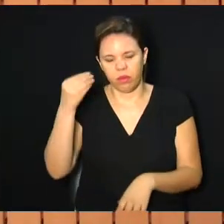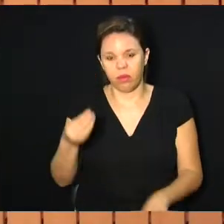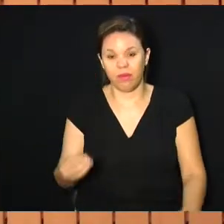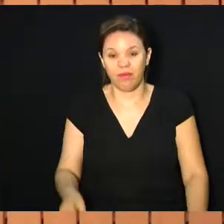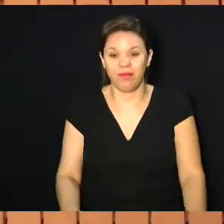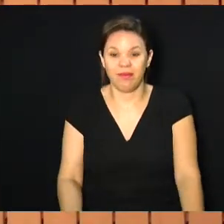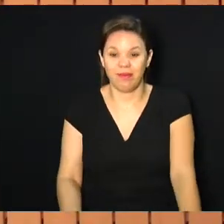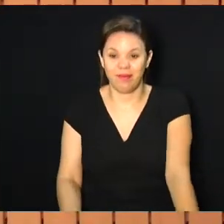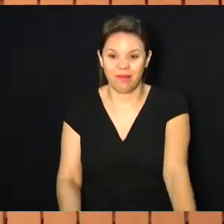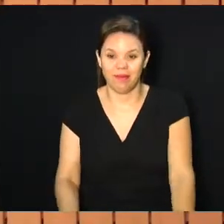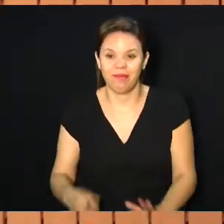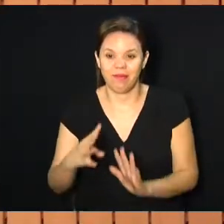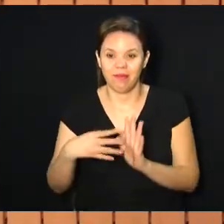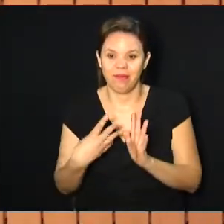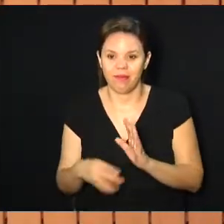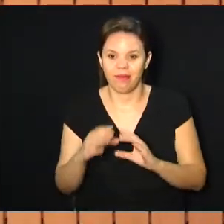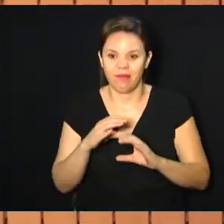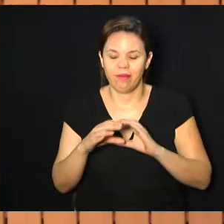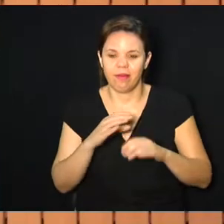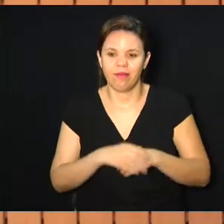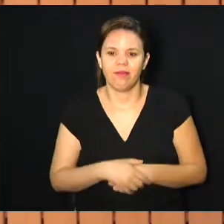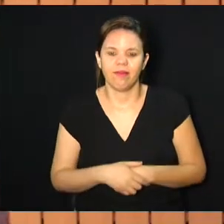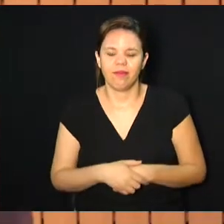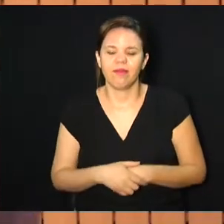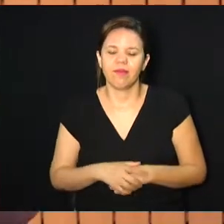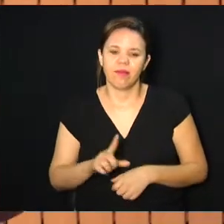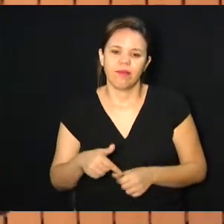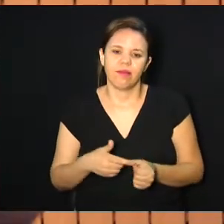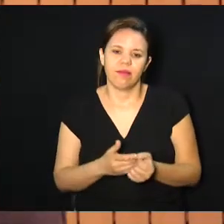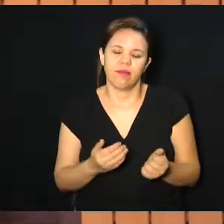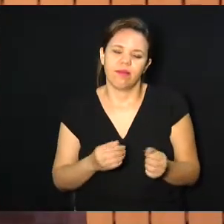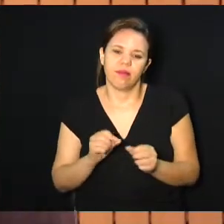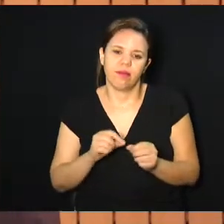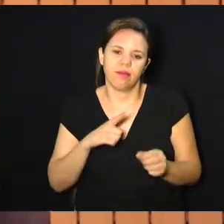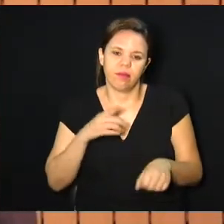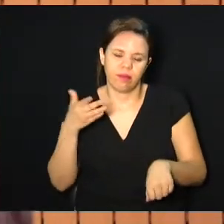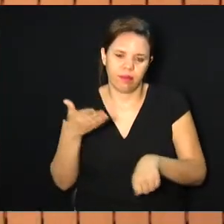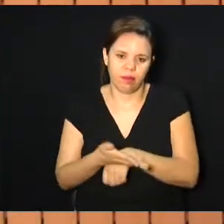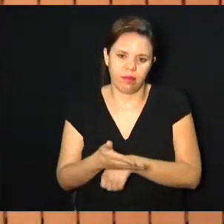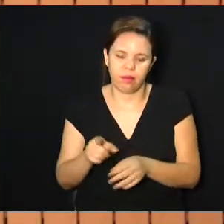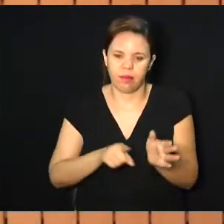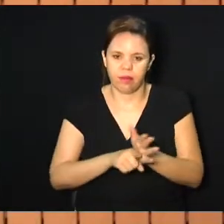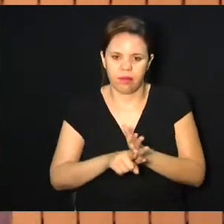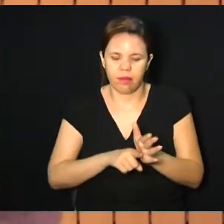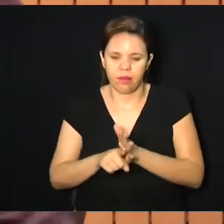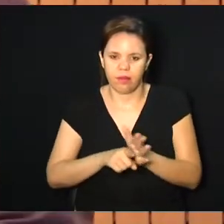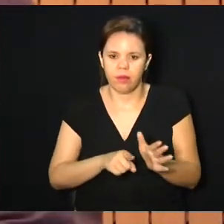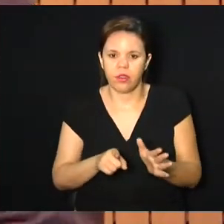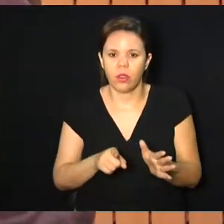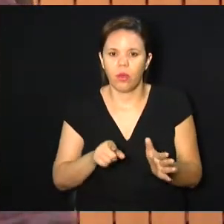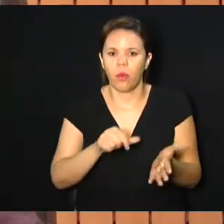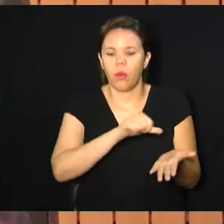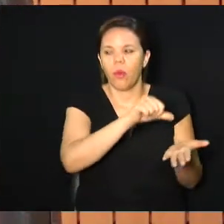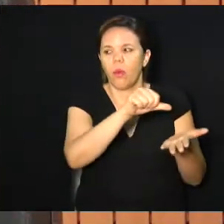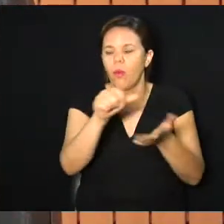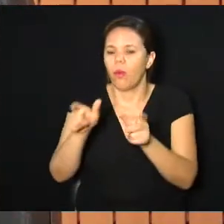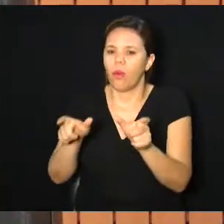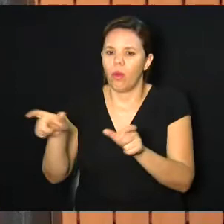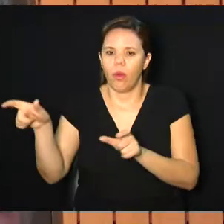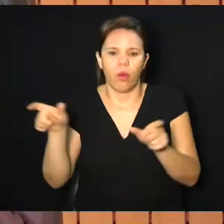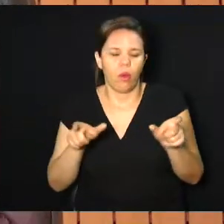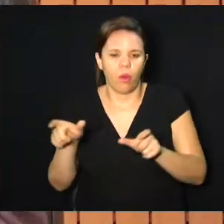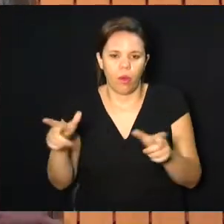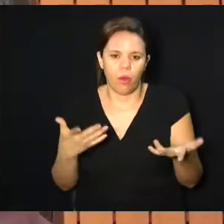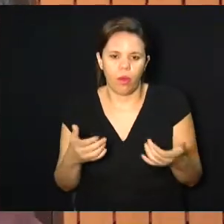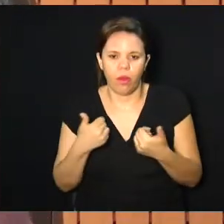bendita da planilha. Então, precisa ser comunicada, mas nunca sigiloso. O que eu falei que a gente teve acesso foi o estudo das linhas, que o Marcelo colocou também.